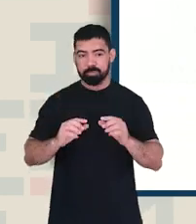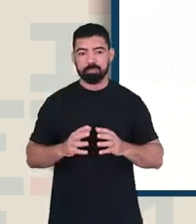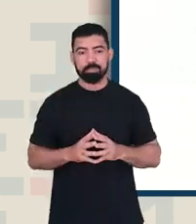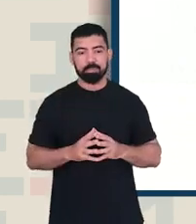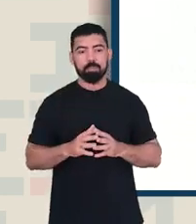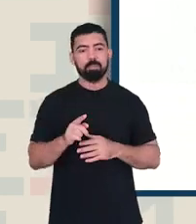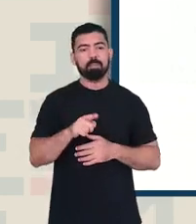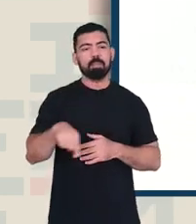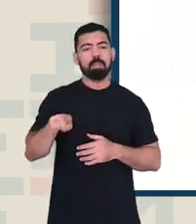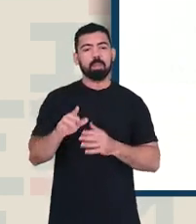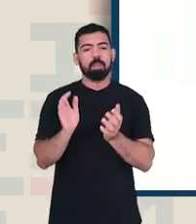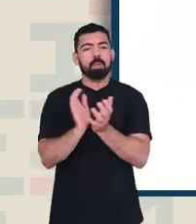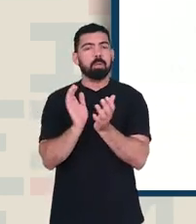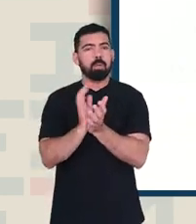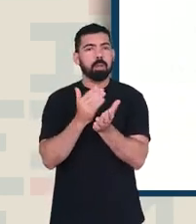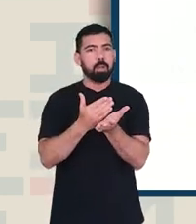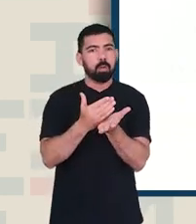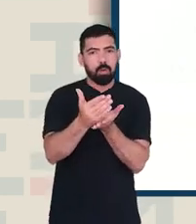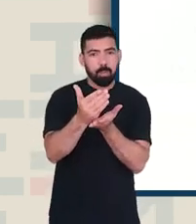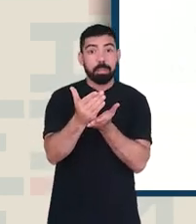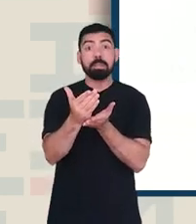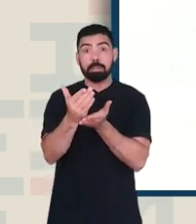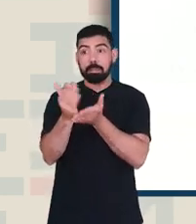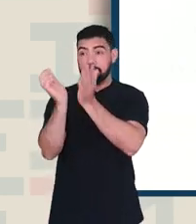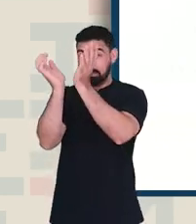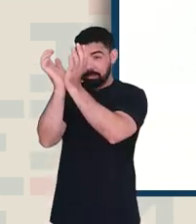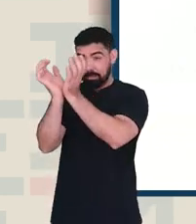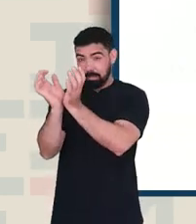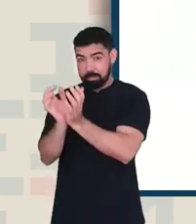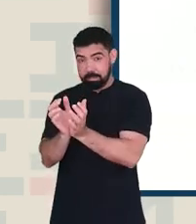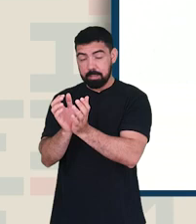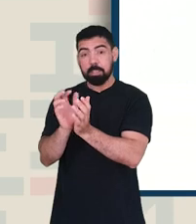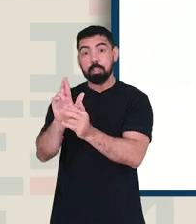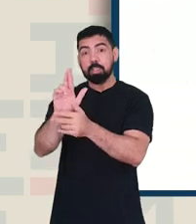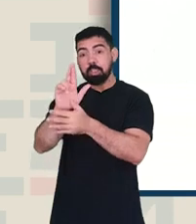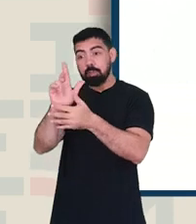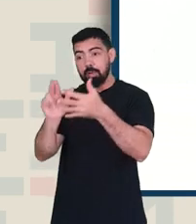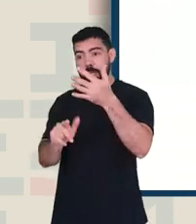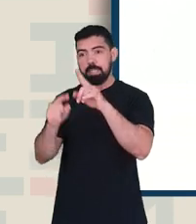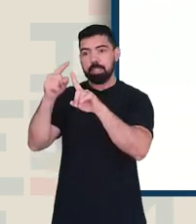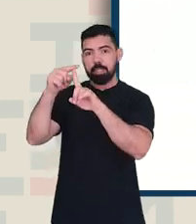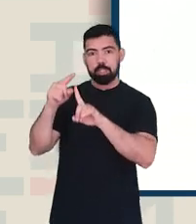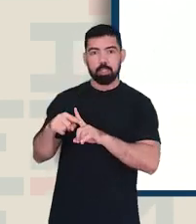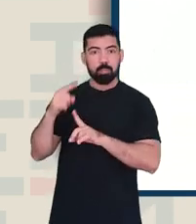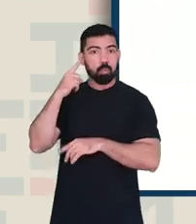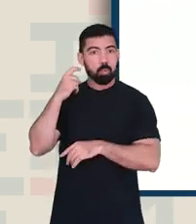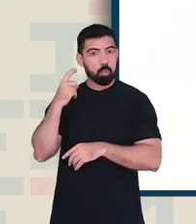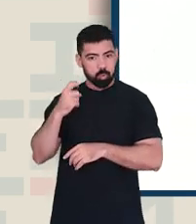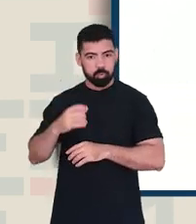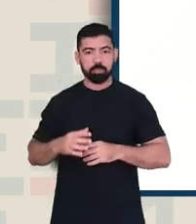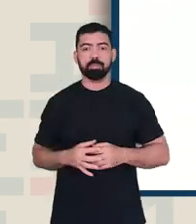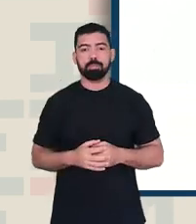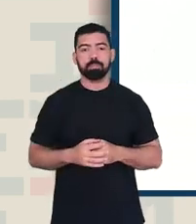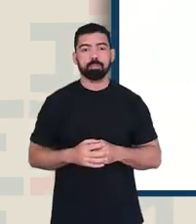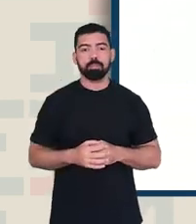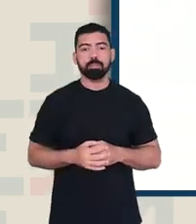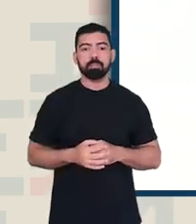que eles começaram a classificar os diferentes tipos de som, né?